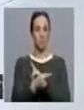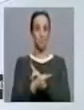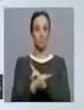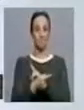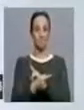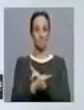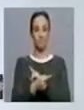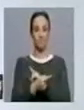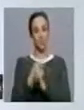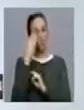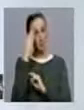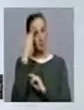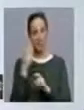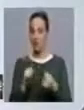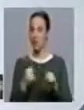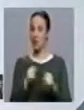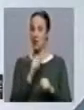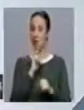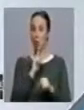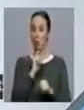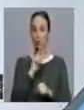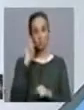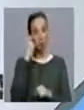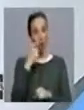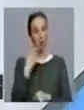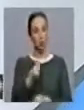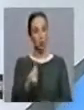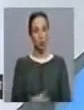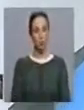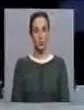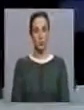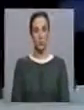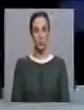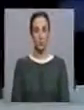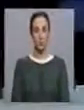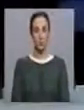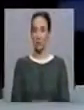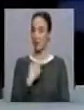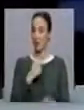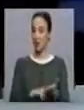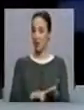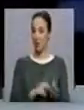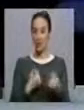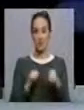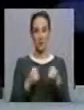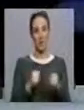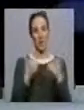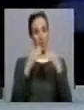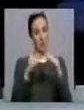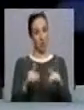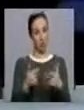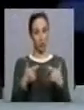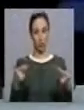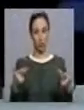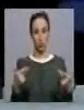província criança nada pudesse analisar o texto antes de bater em vários níveis não é um